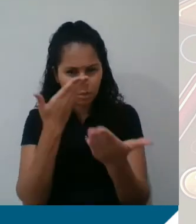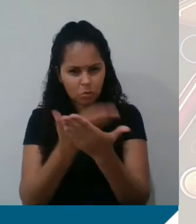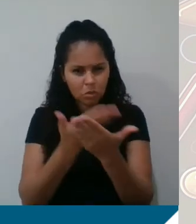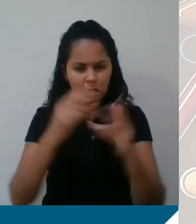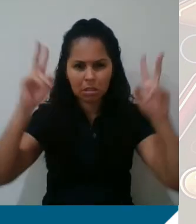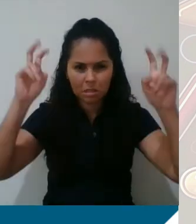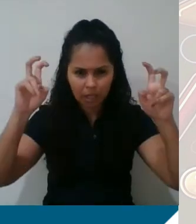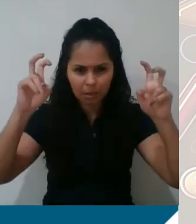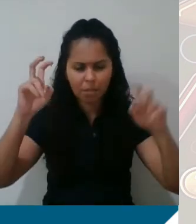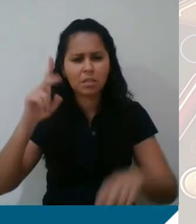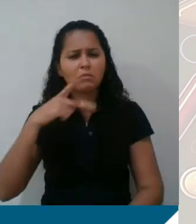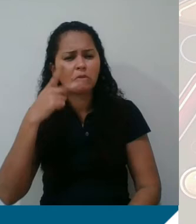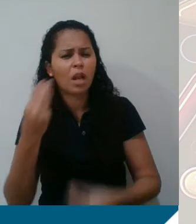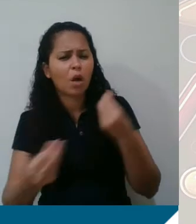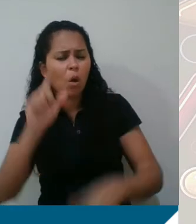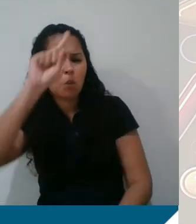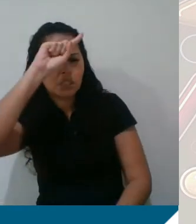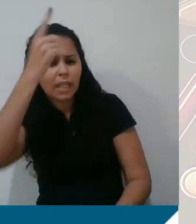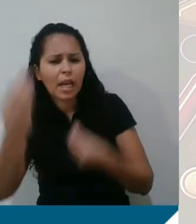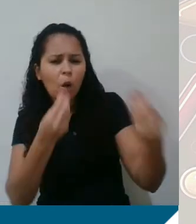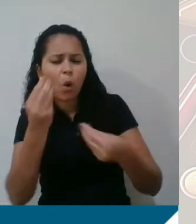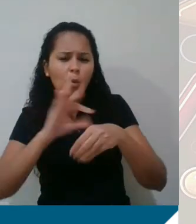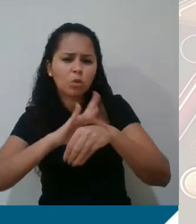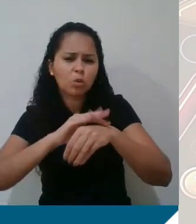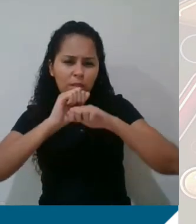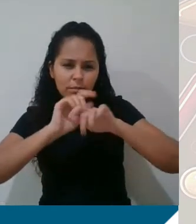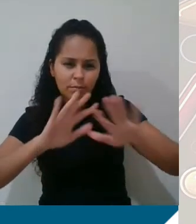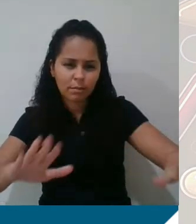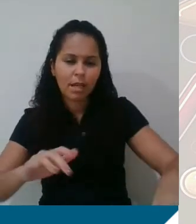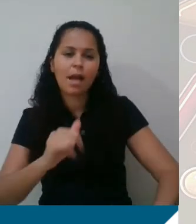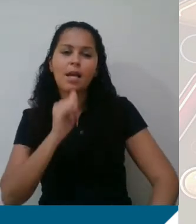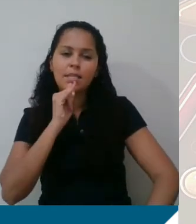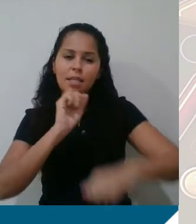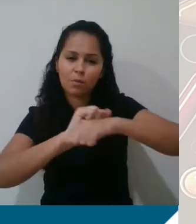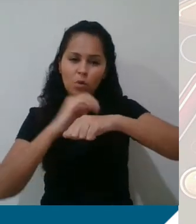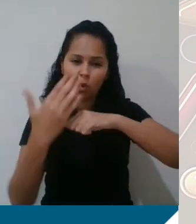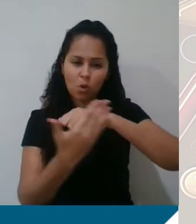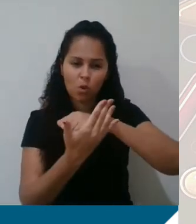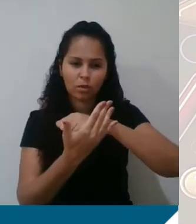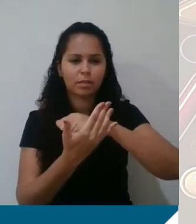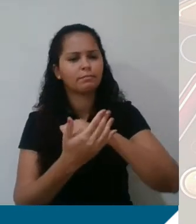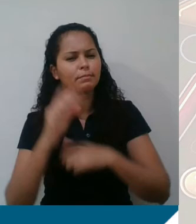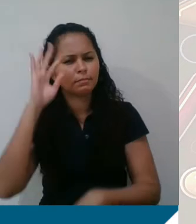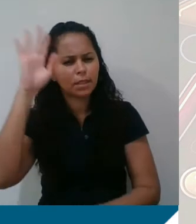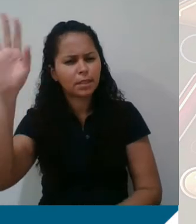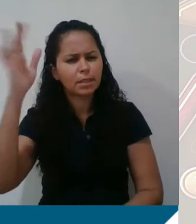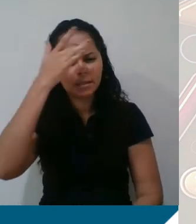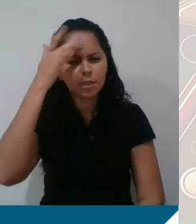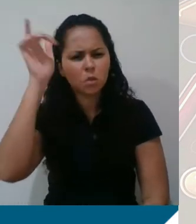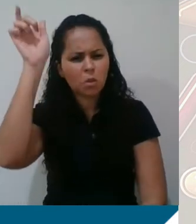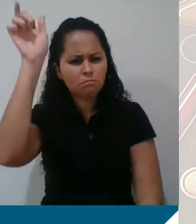Para a gente começar a tratar desse assunto, a gente vai falar um pouco sobre a ideia de propagação de uma doença, como por exemplo do coronavírus.